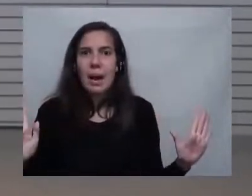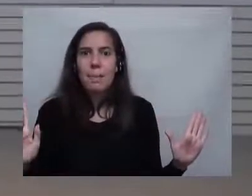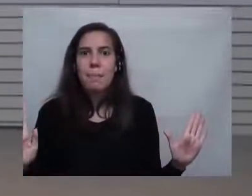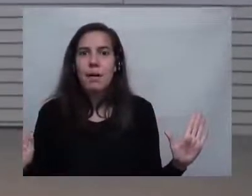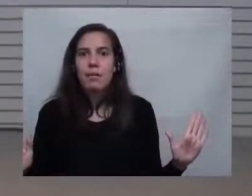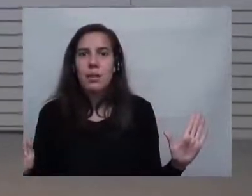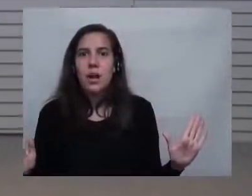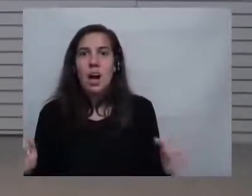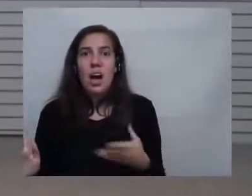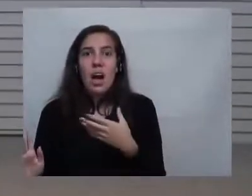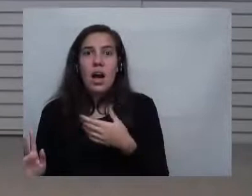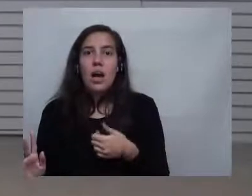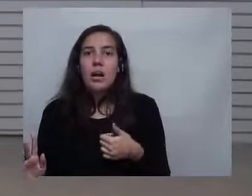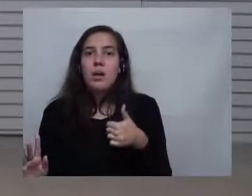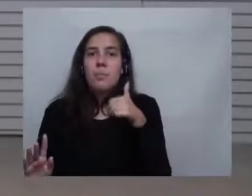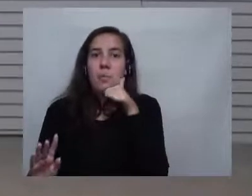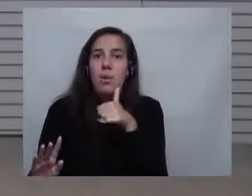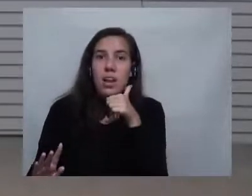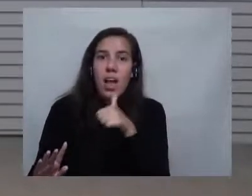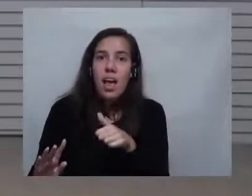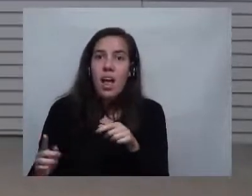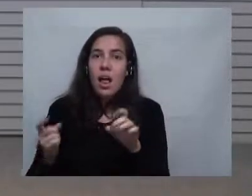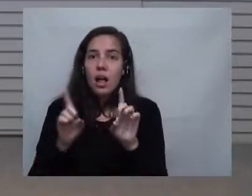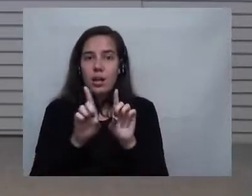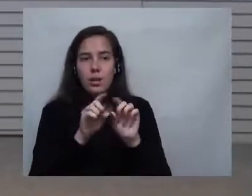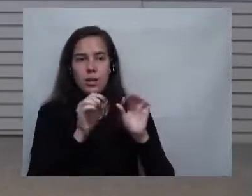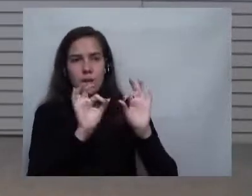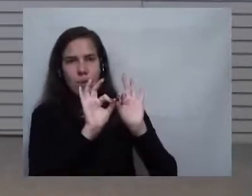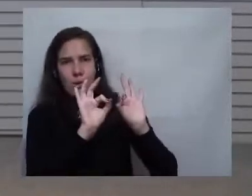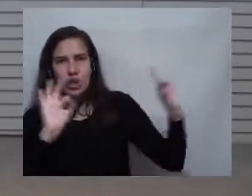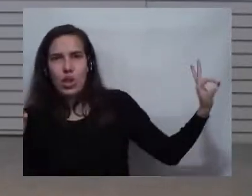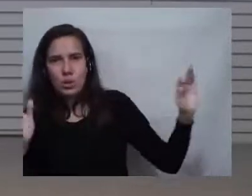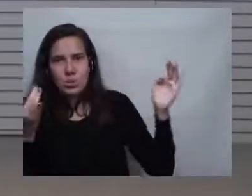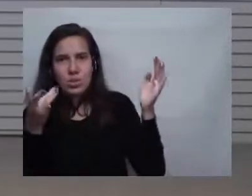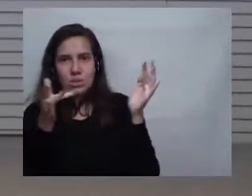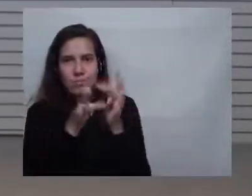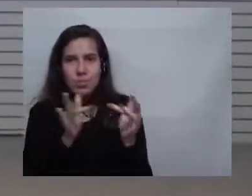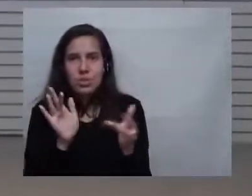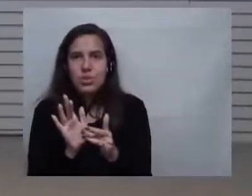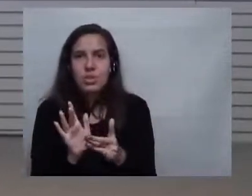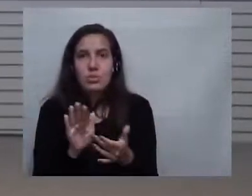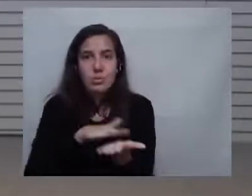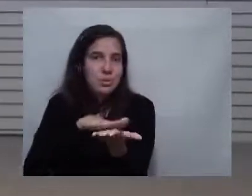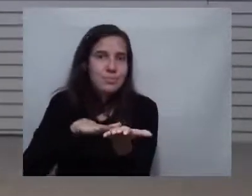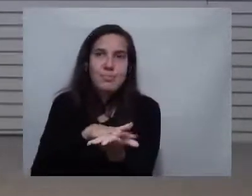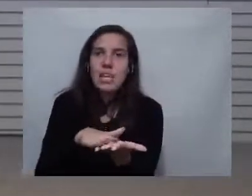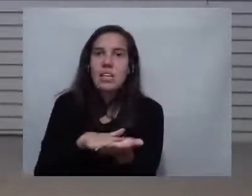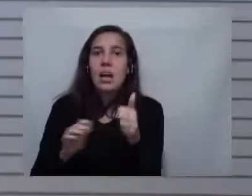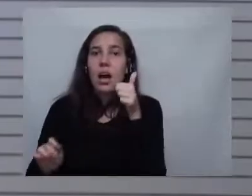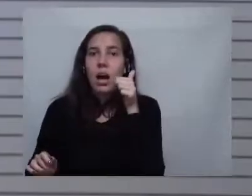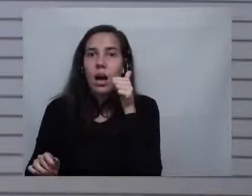se diz Cristão Mas é uma suvela sabe que é uma suvela uma ferramenta de furar couro